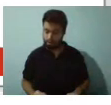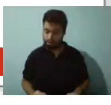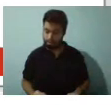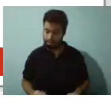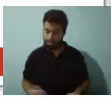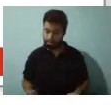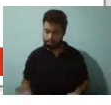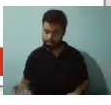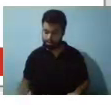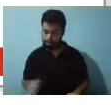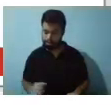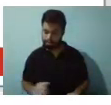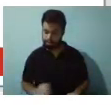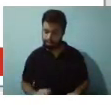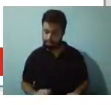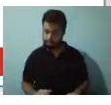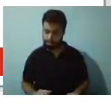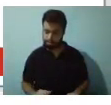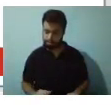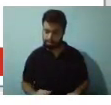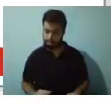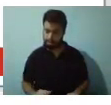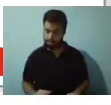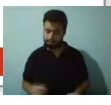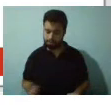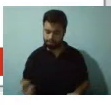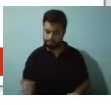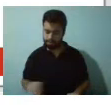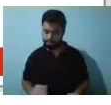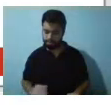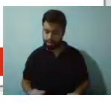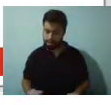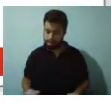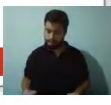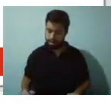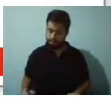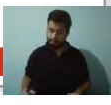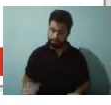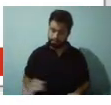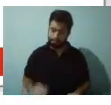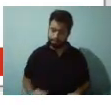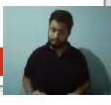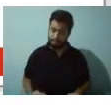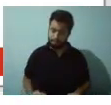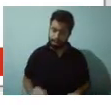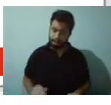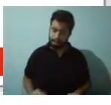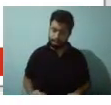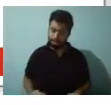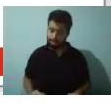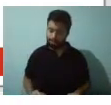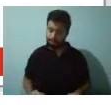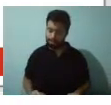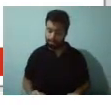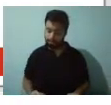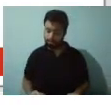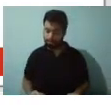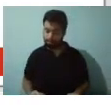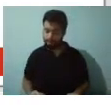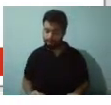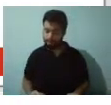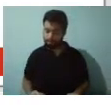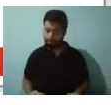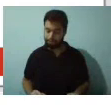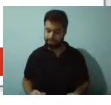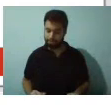A hostilidade, já falei essa parte, né? Se no campo político, já falei também. Enfim. A internet também